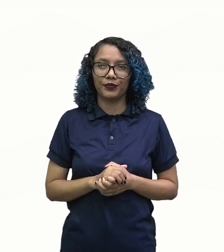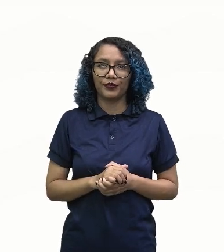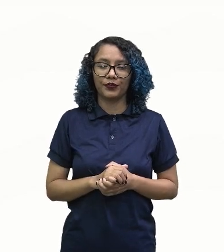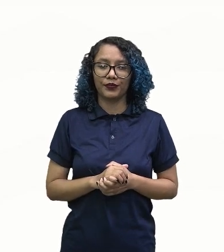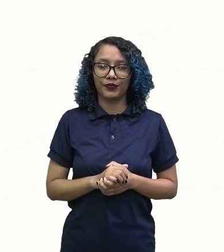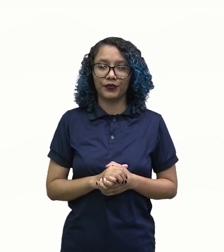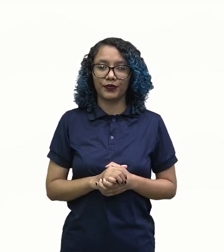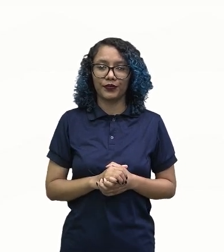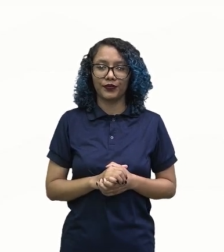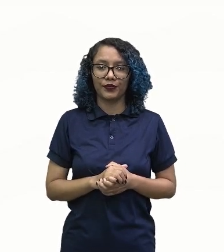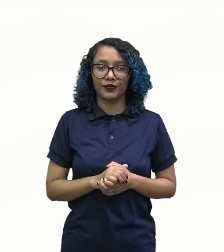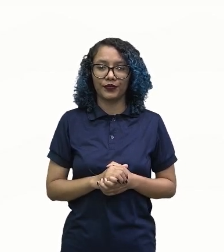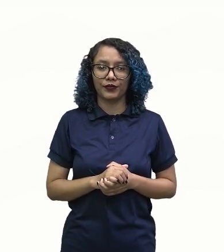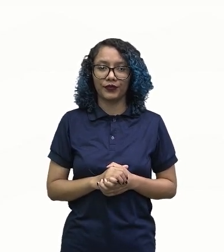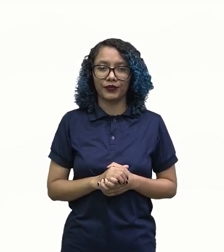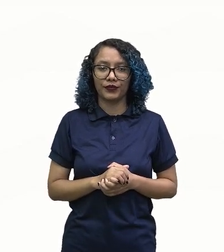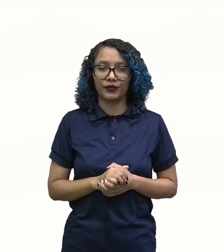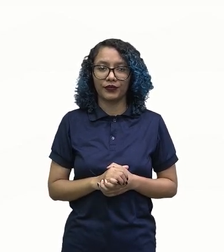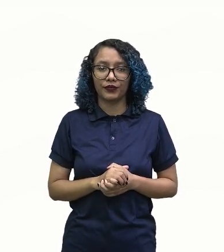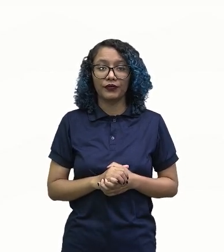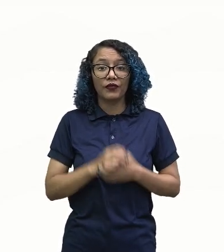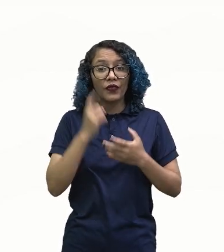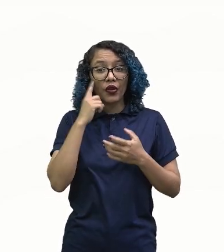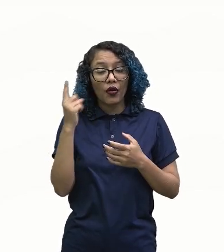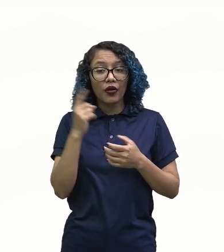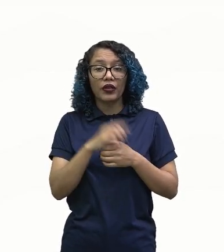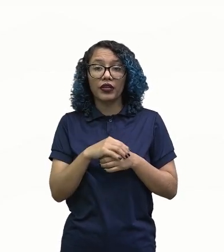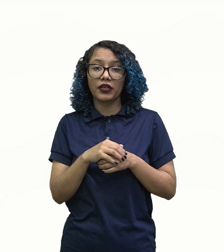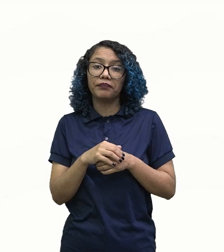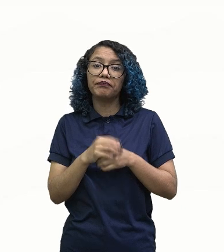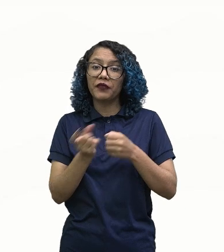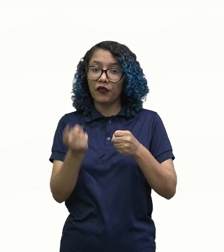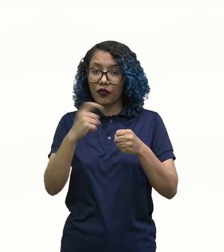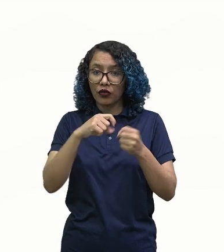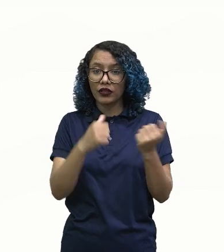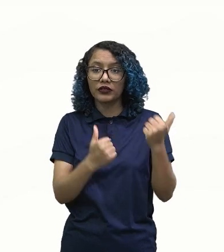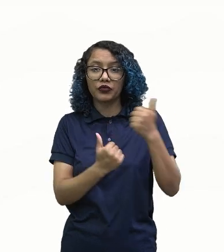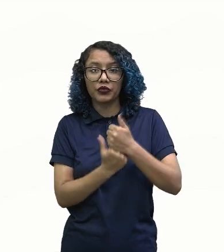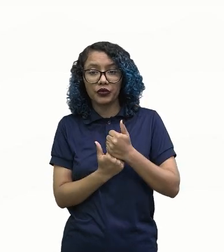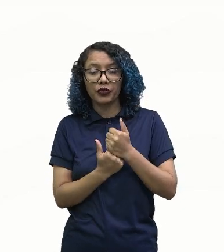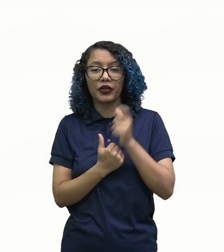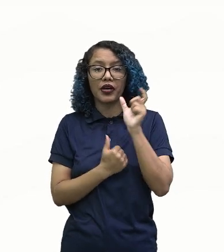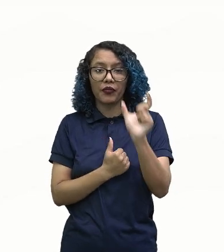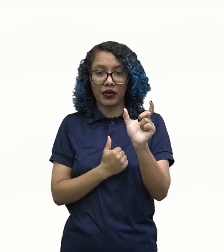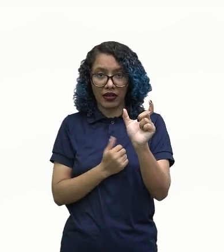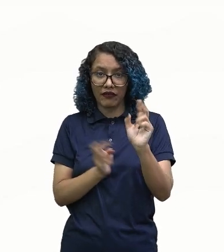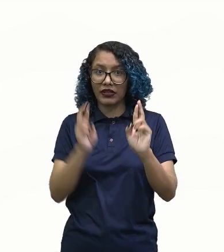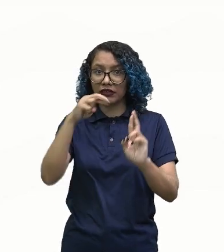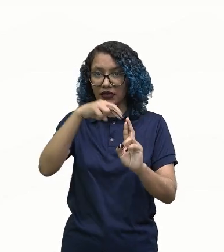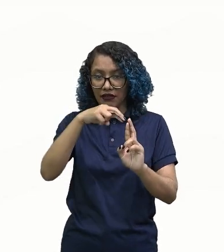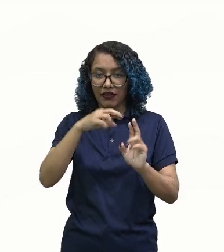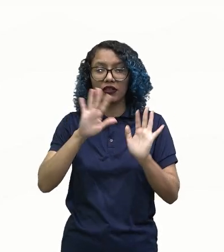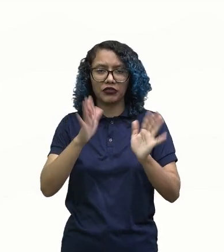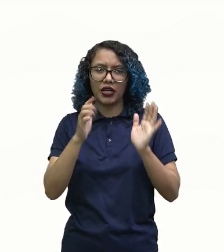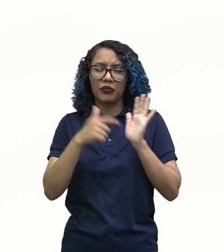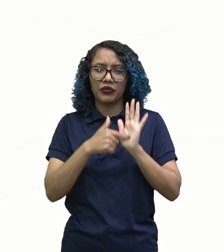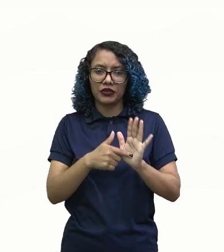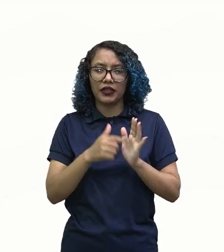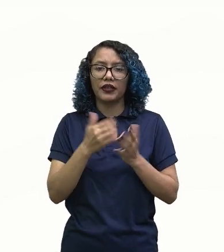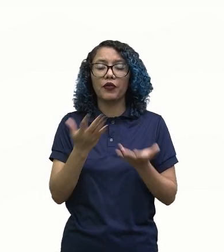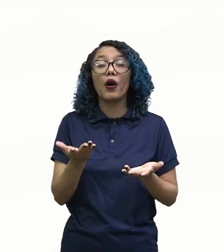Então, é aquele que retoma e substitui o termo a que faz referência, como eu mostrei há pouco. E são